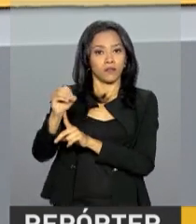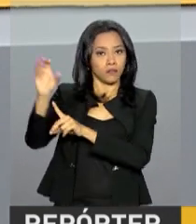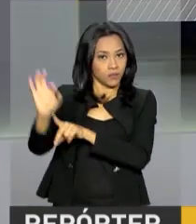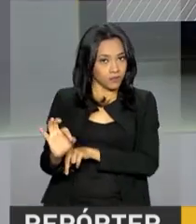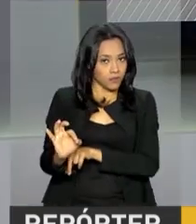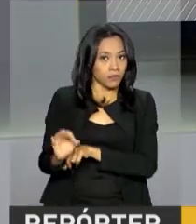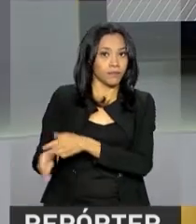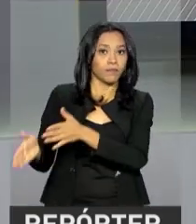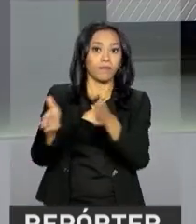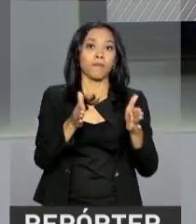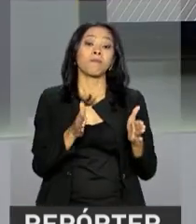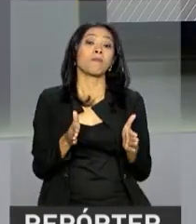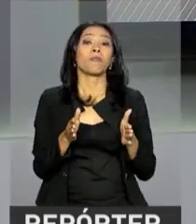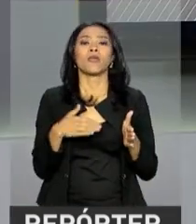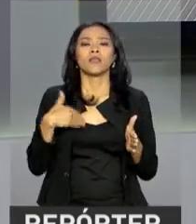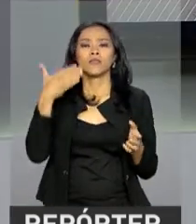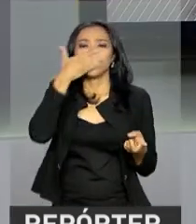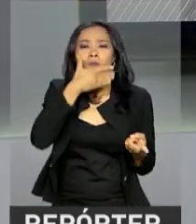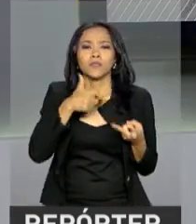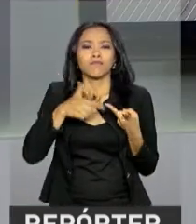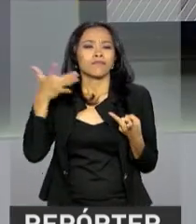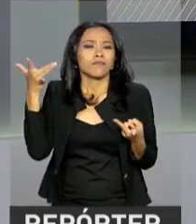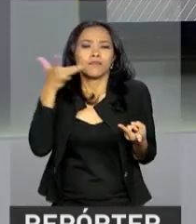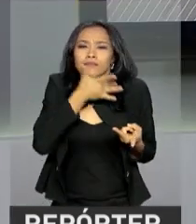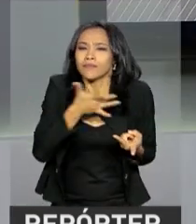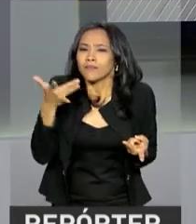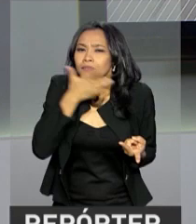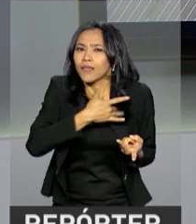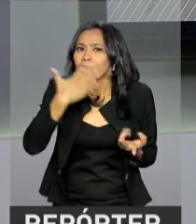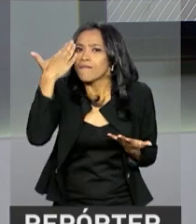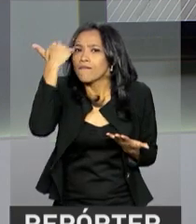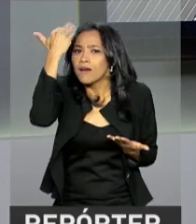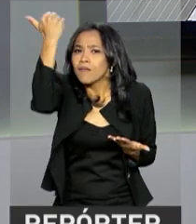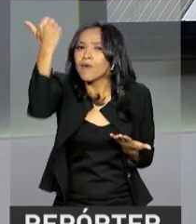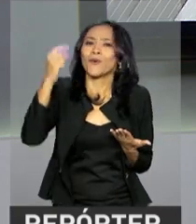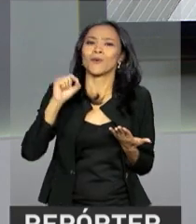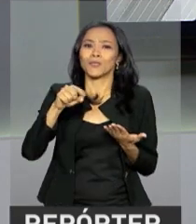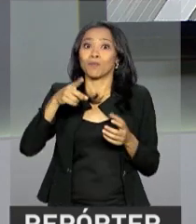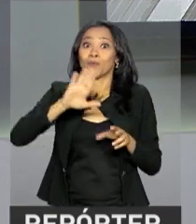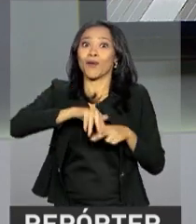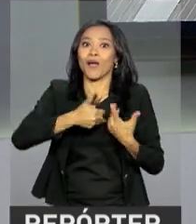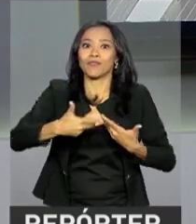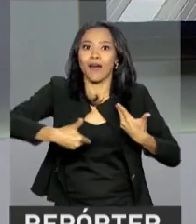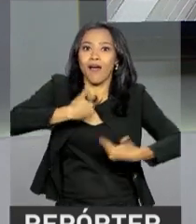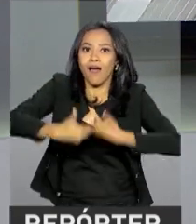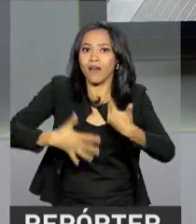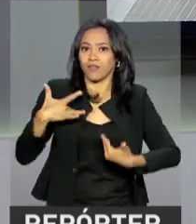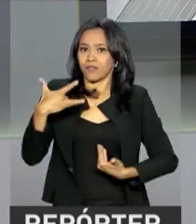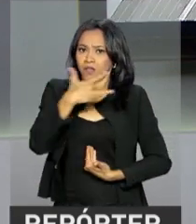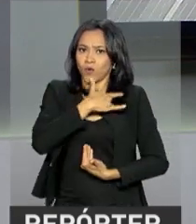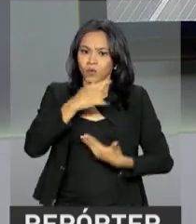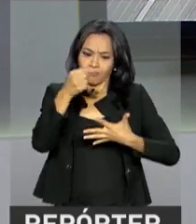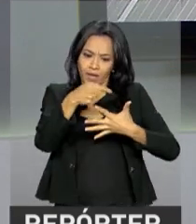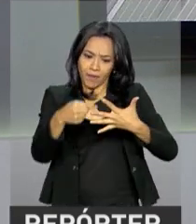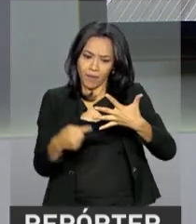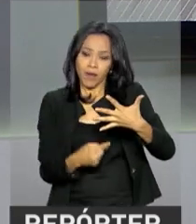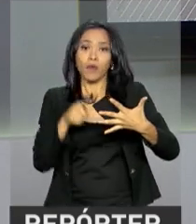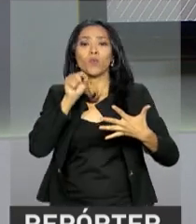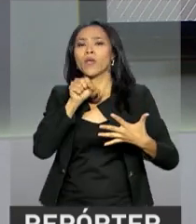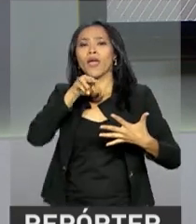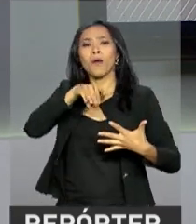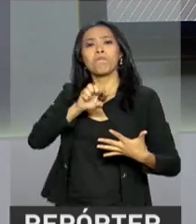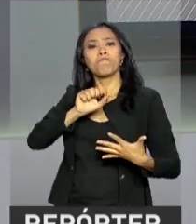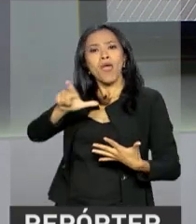cento dos 'gostoso e famoso pelas próprias idades medicinais com tantas qualidades o mel